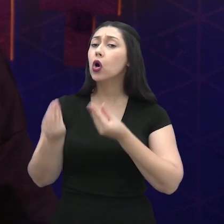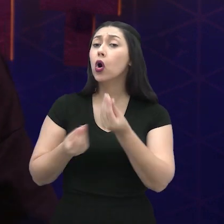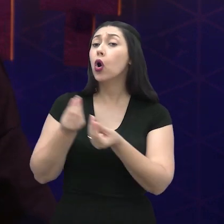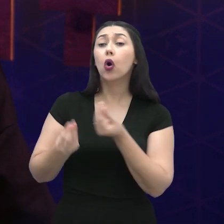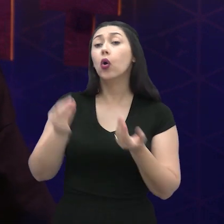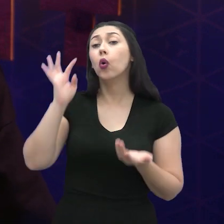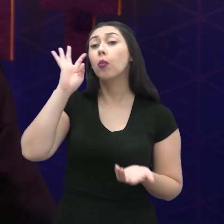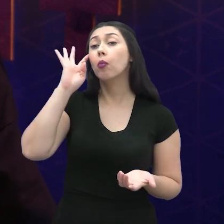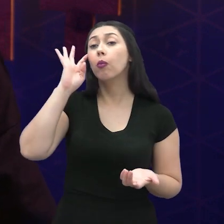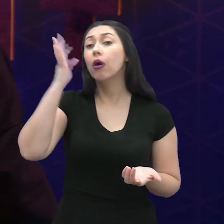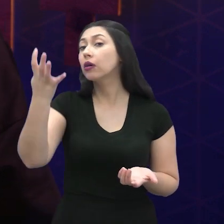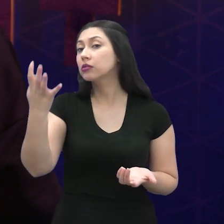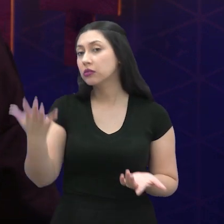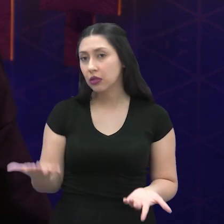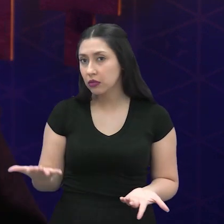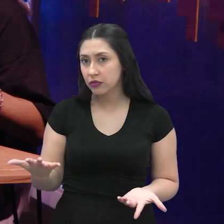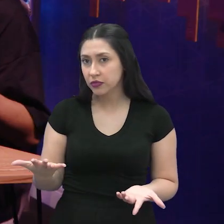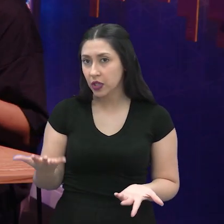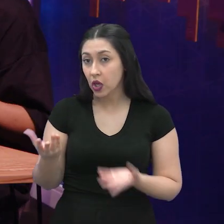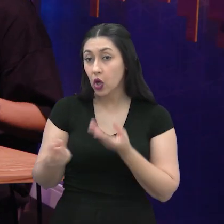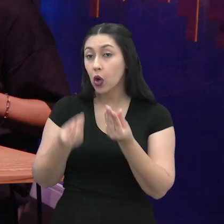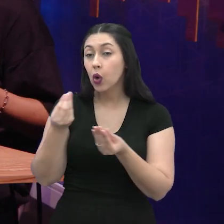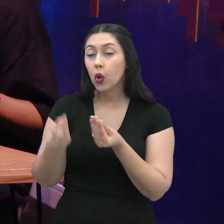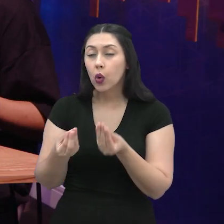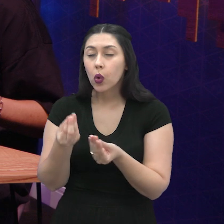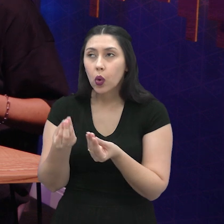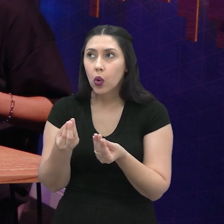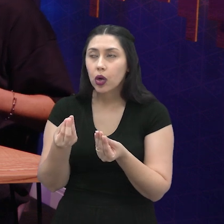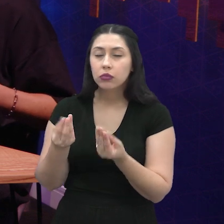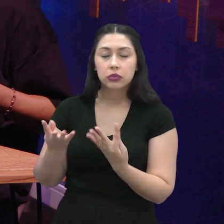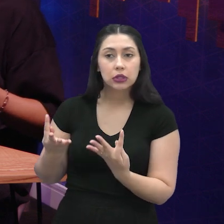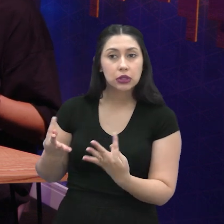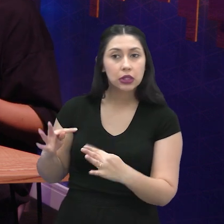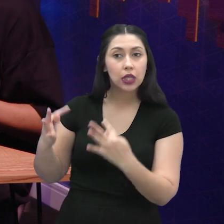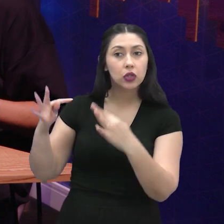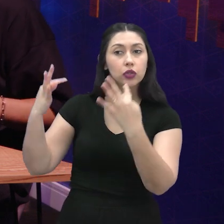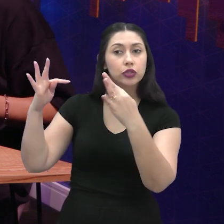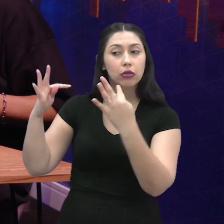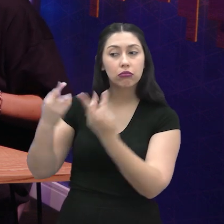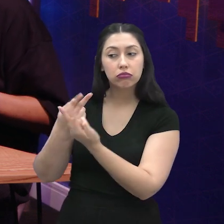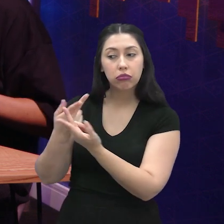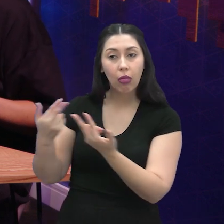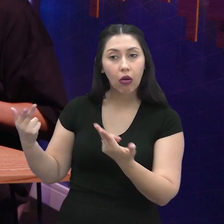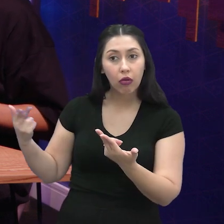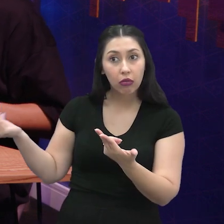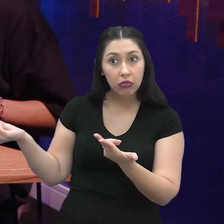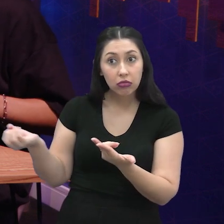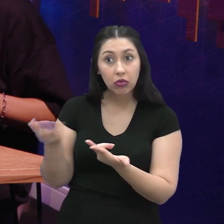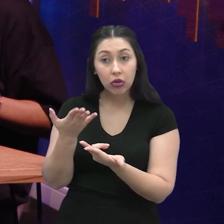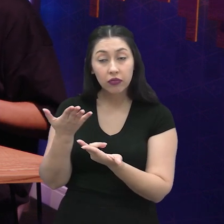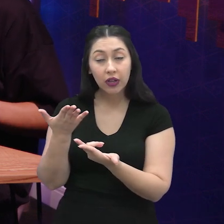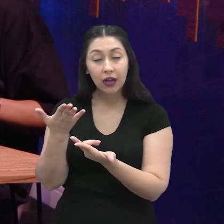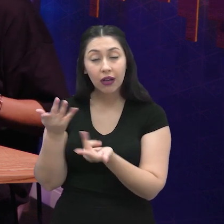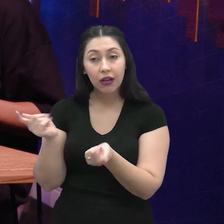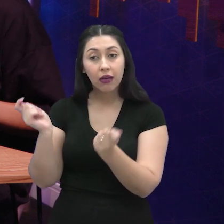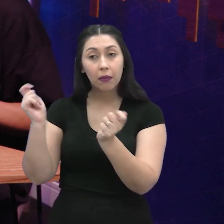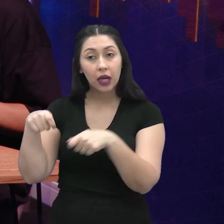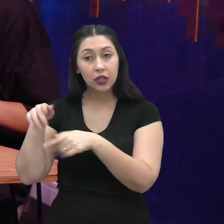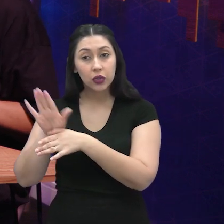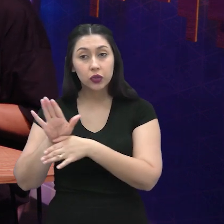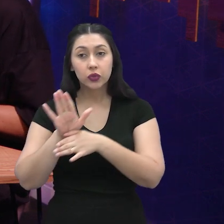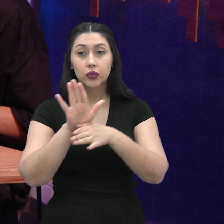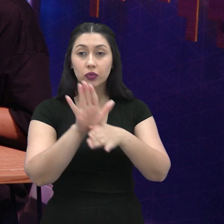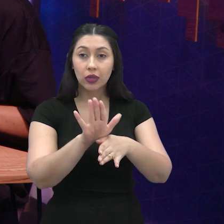em como ajustar isso, né? Como essas tecnologias, todas essas coisas que tem no mundo moderno hoje,